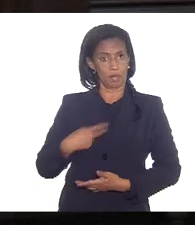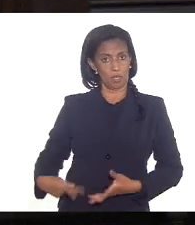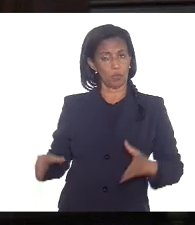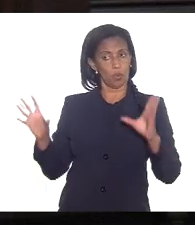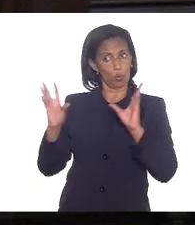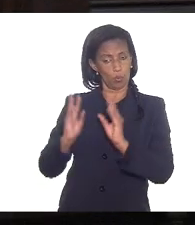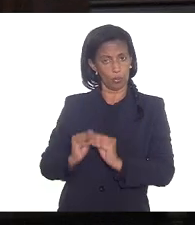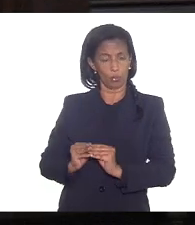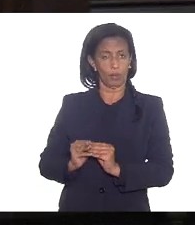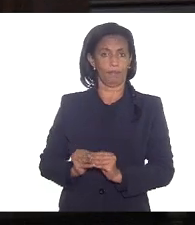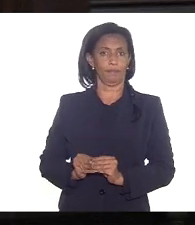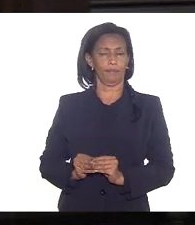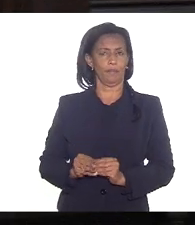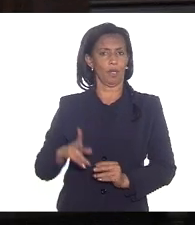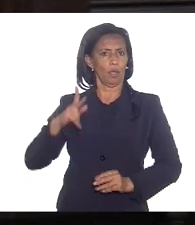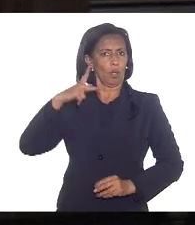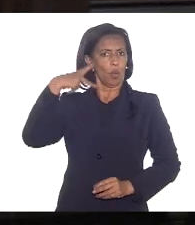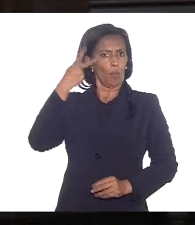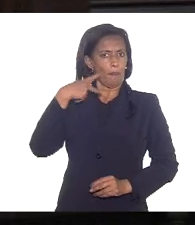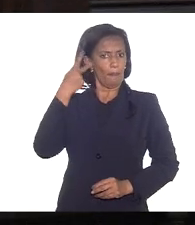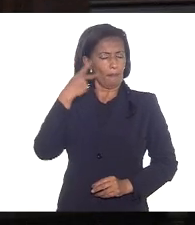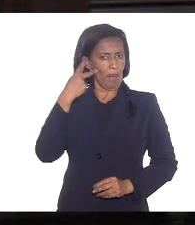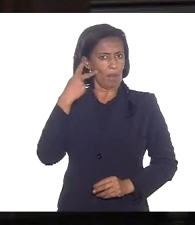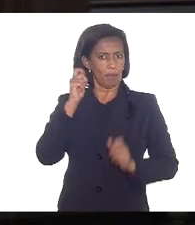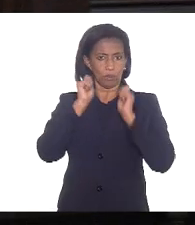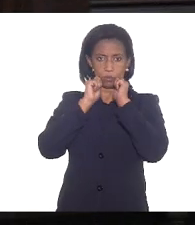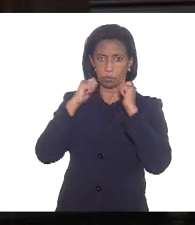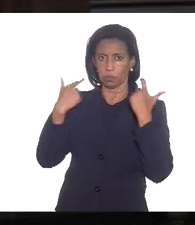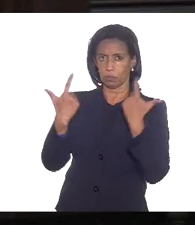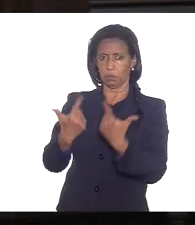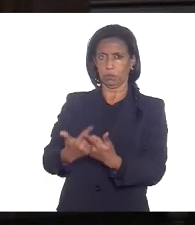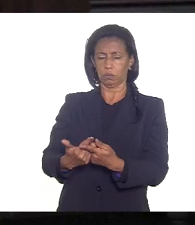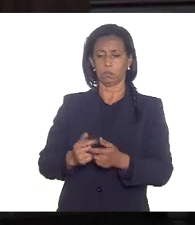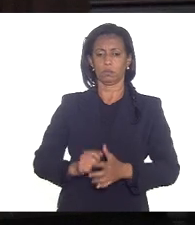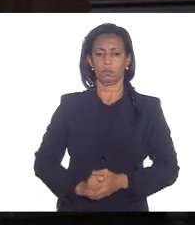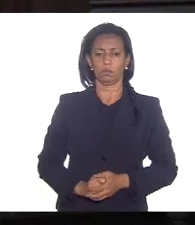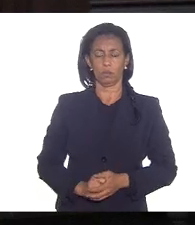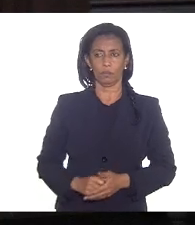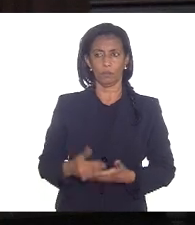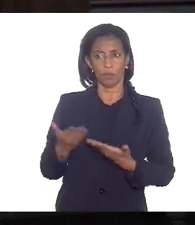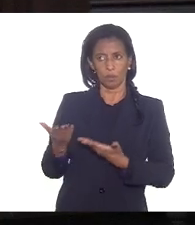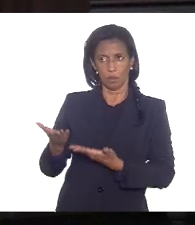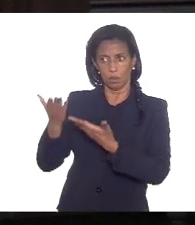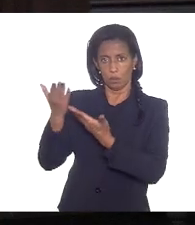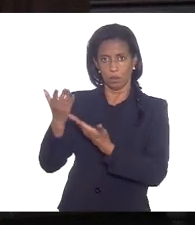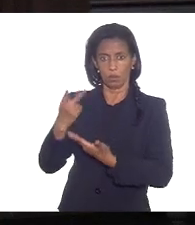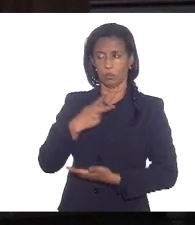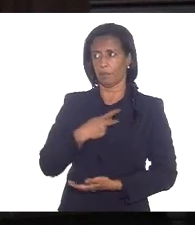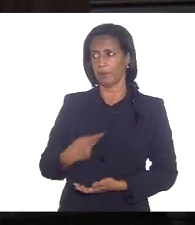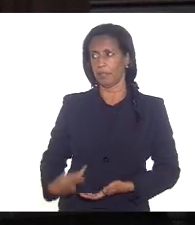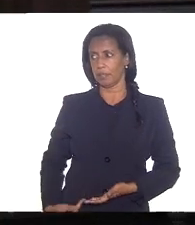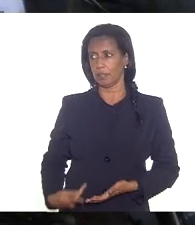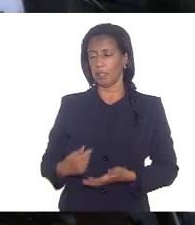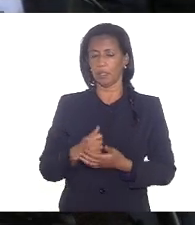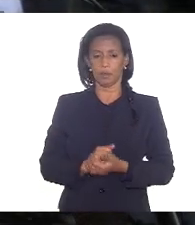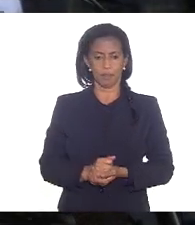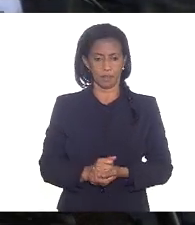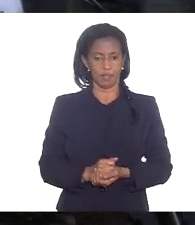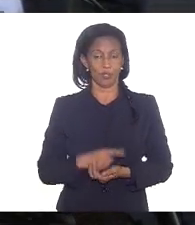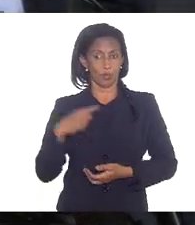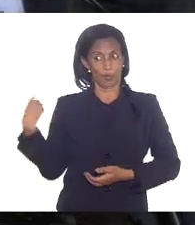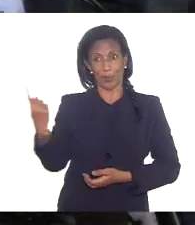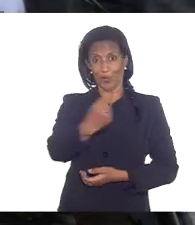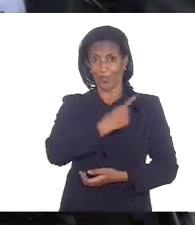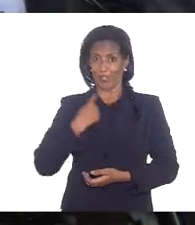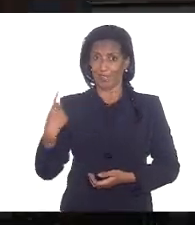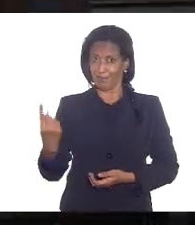concluir o Parlamento Fluminense o sol nasceu a sua direção se lavando